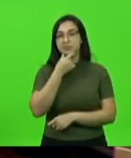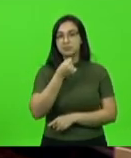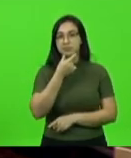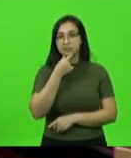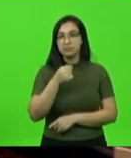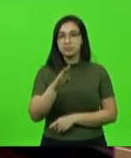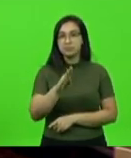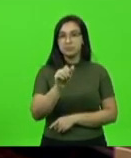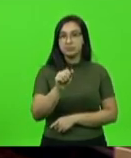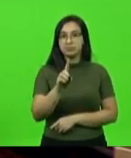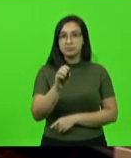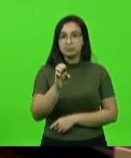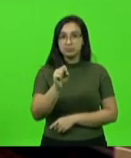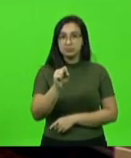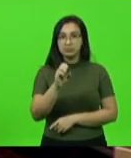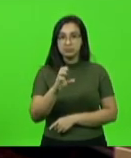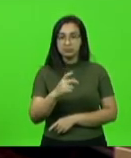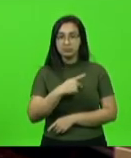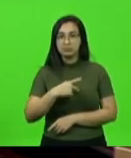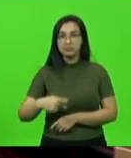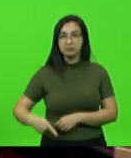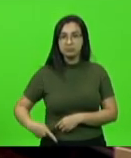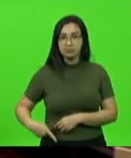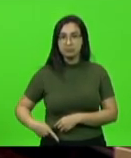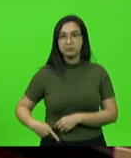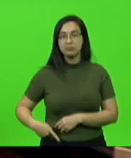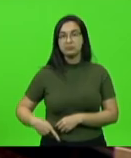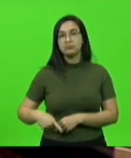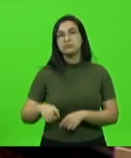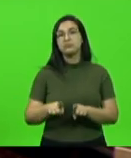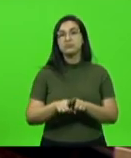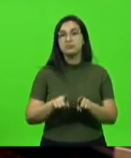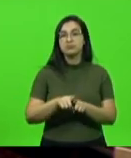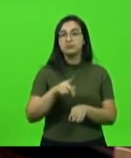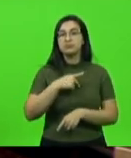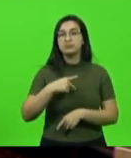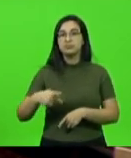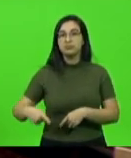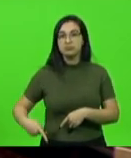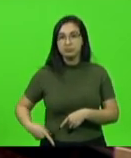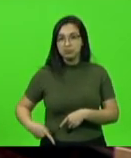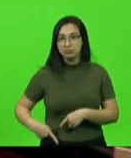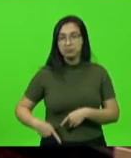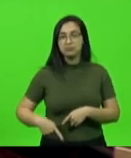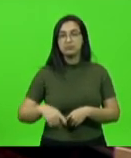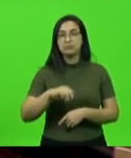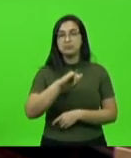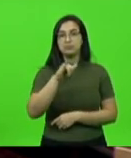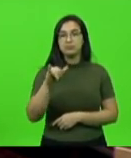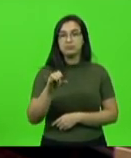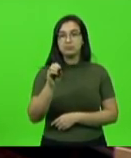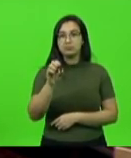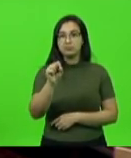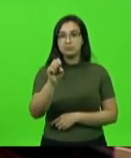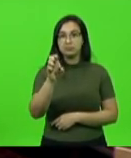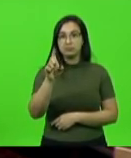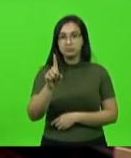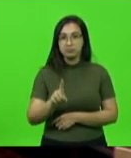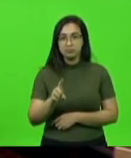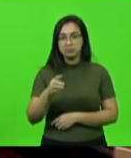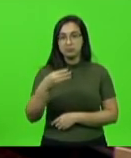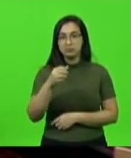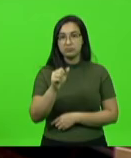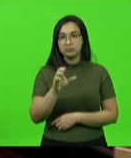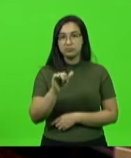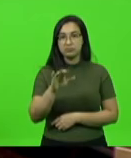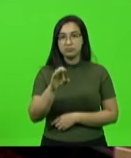Badesc, Eduardo Machado. E senhor presidente da Associação Empresarial da Grande Florianópolis, José Marcial Neis. Ato contínuo,